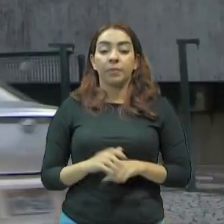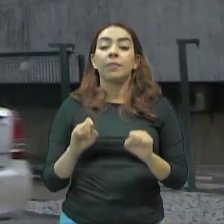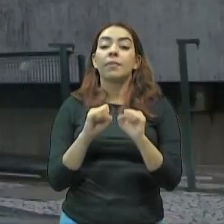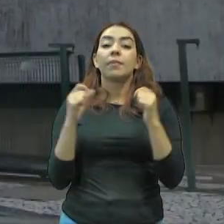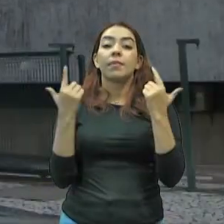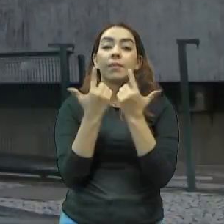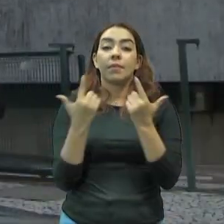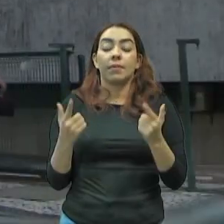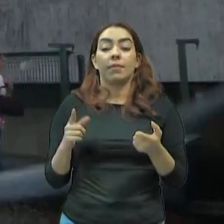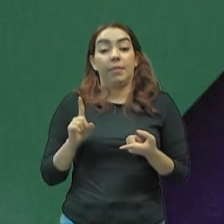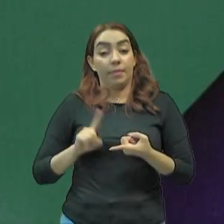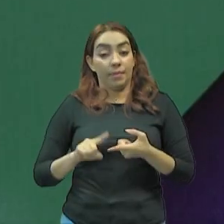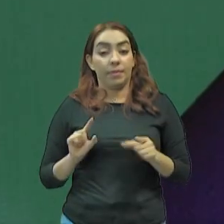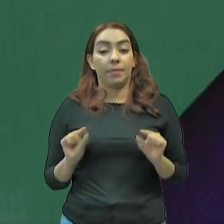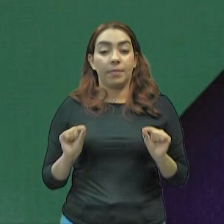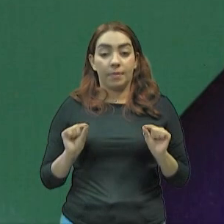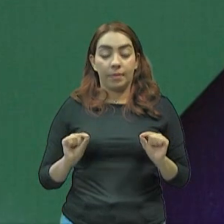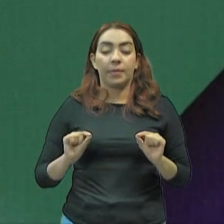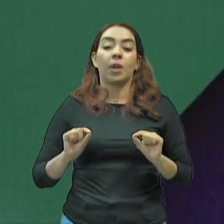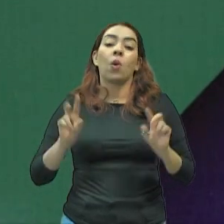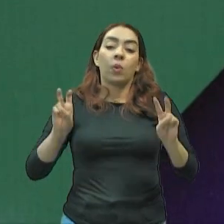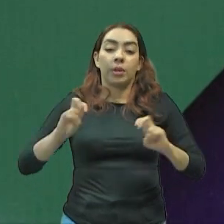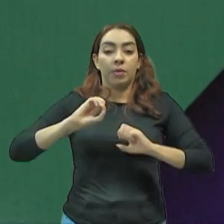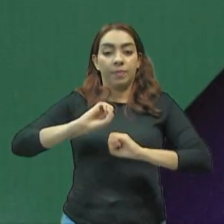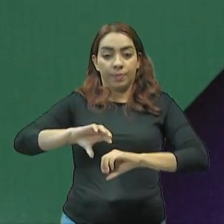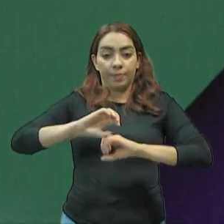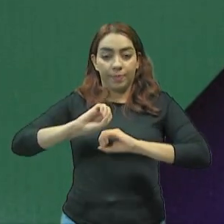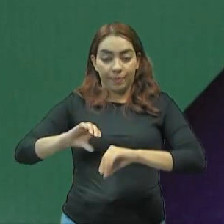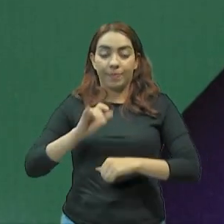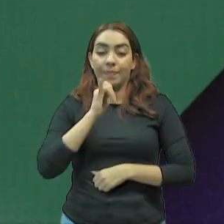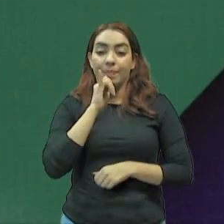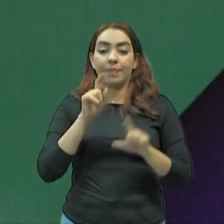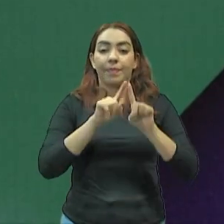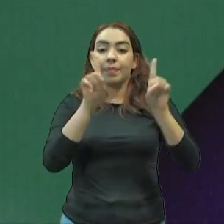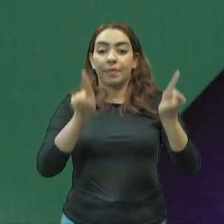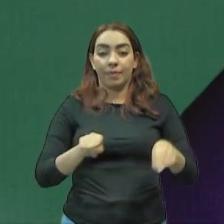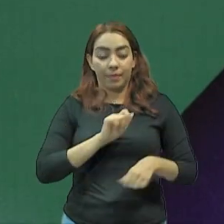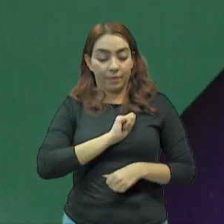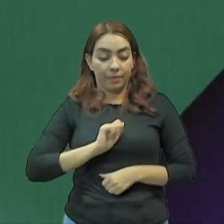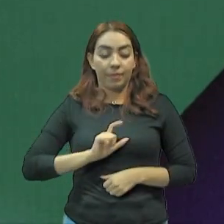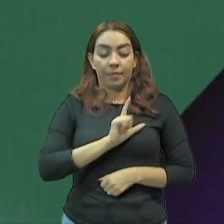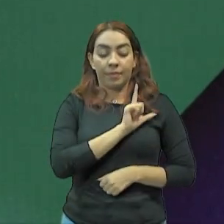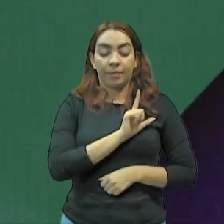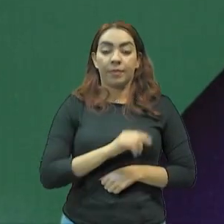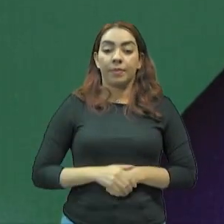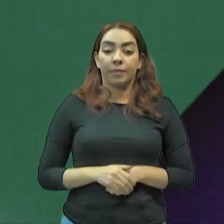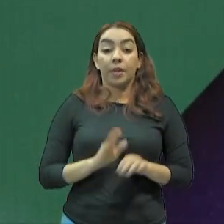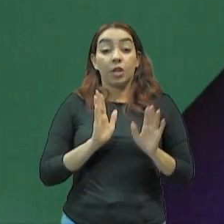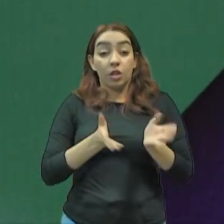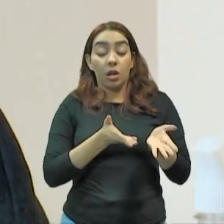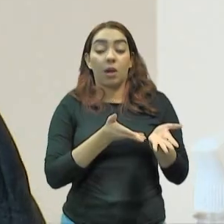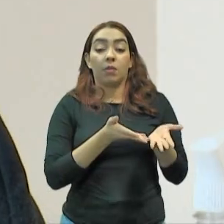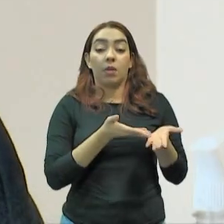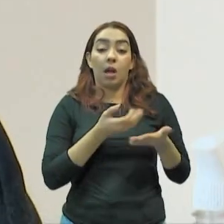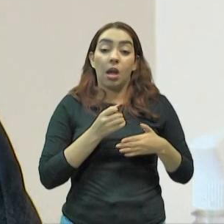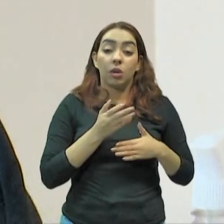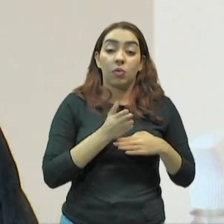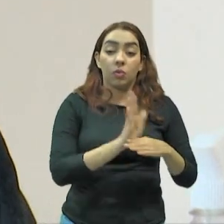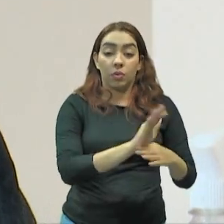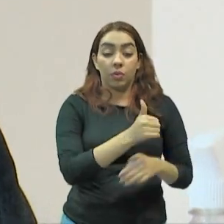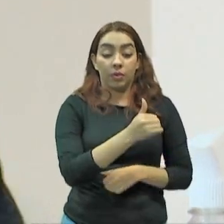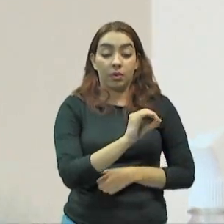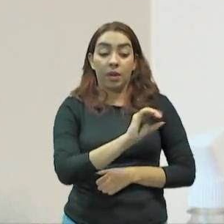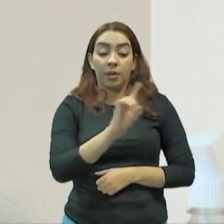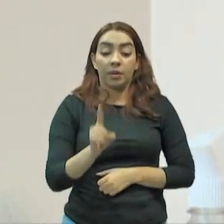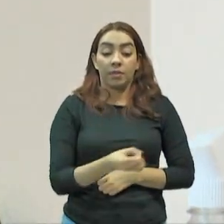atuação na educação o projeto alcance beneficiou 10.000 estudantes apenas neste ano promovendo